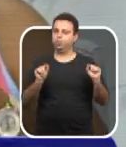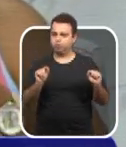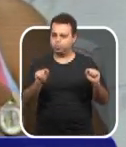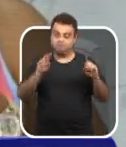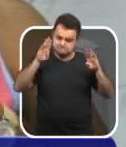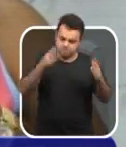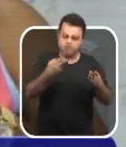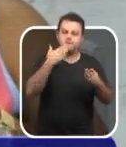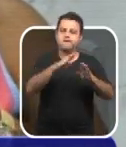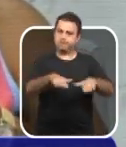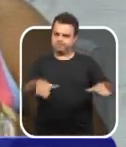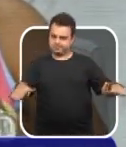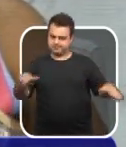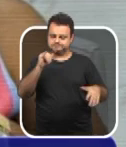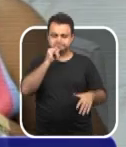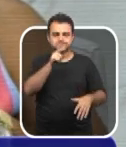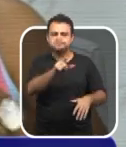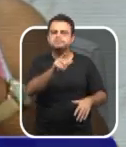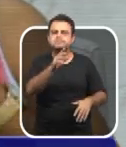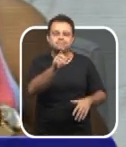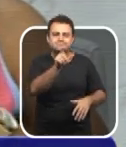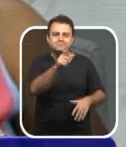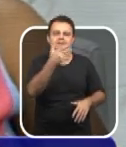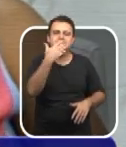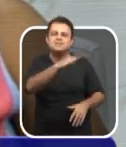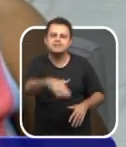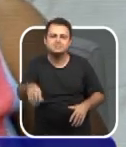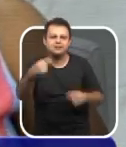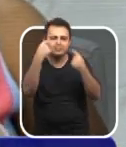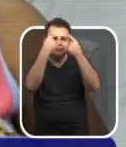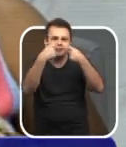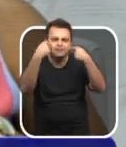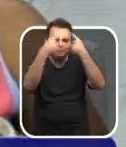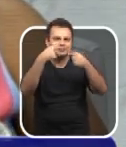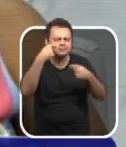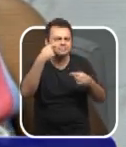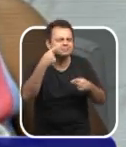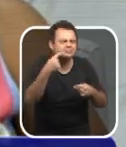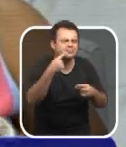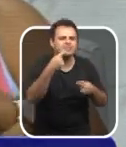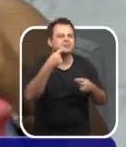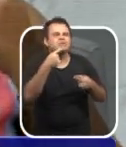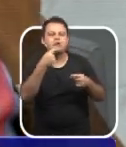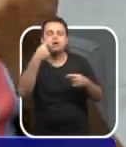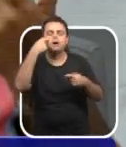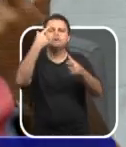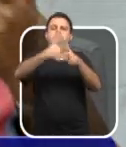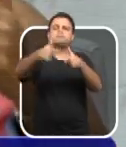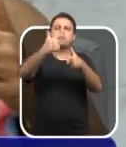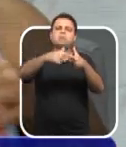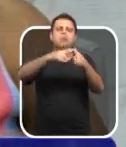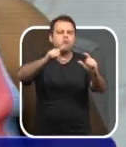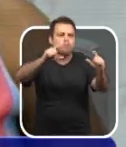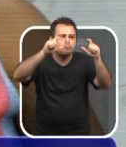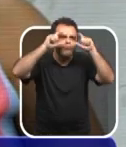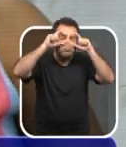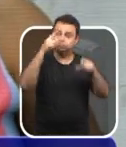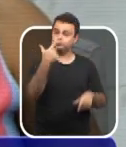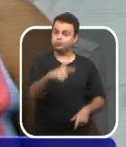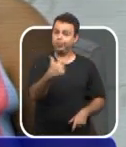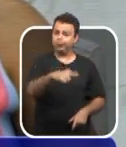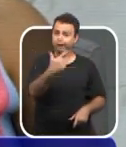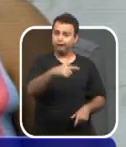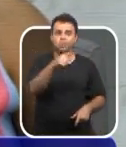à criança com problema da visão. Tem muita criança que, por falta do óculos, de enxergar